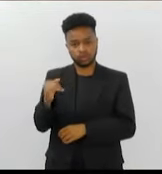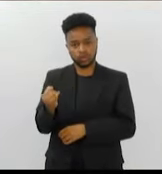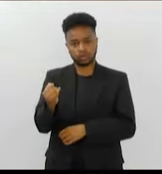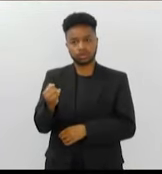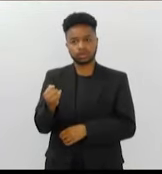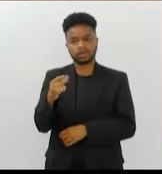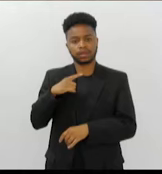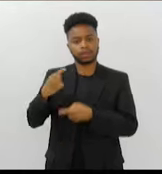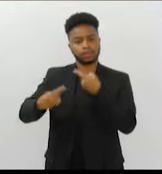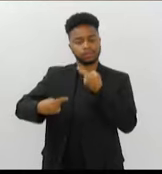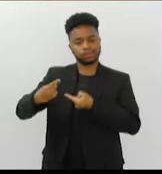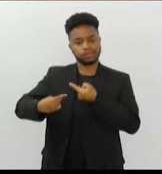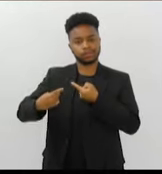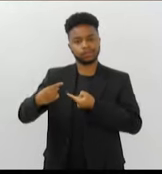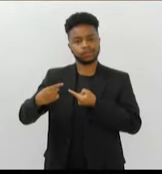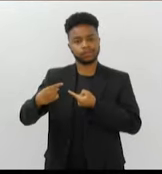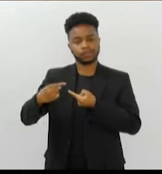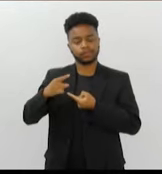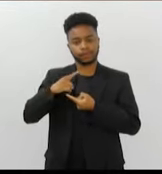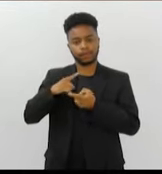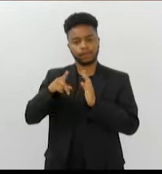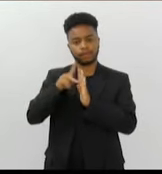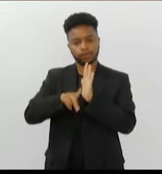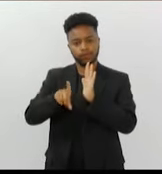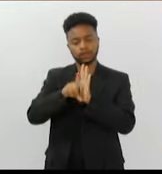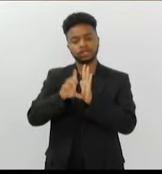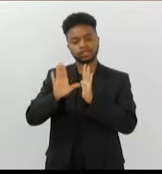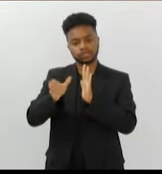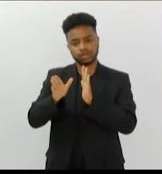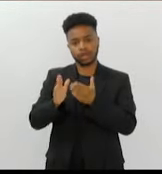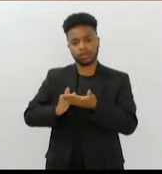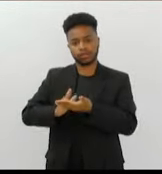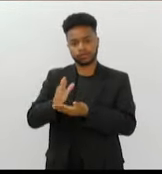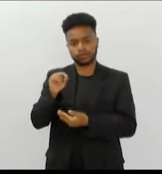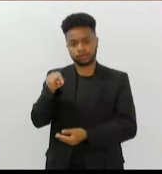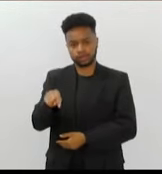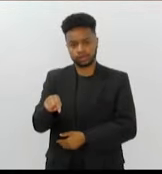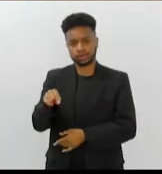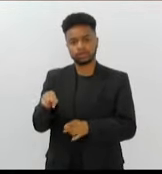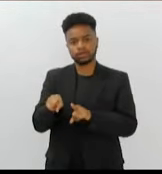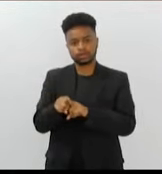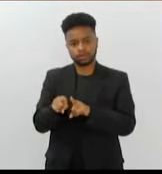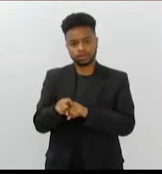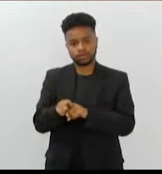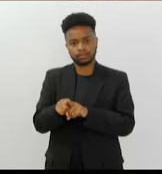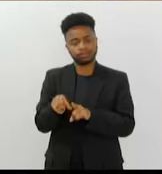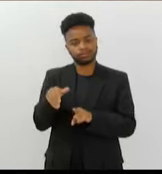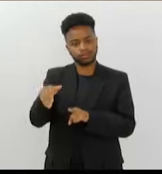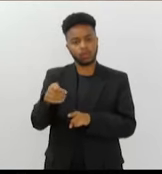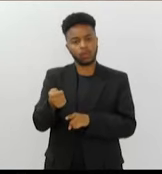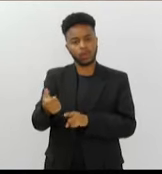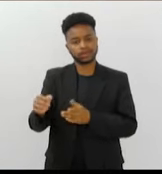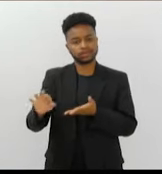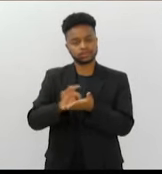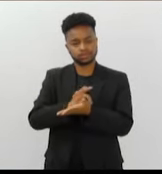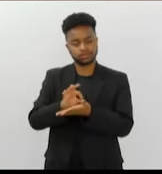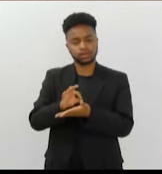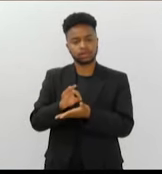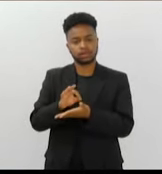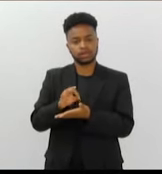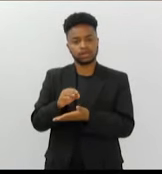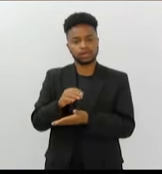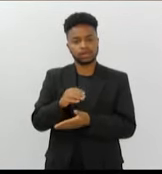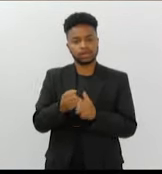surgiu lá no debate um projeto de lei que já foi aprovado e está para autógrafo do deputado De